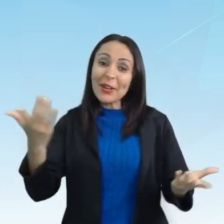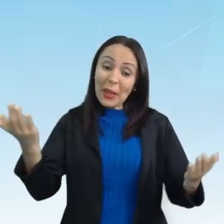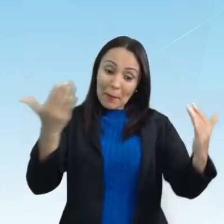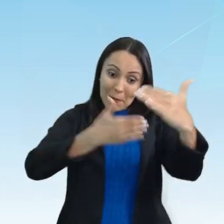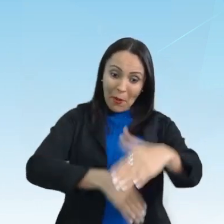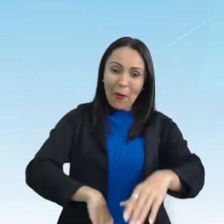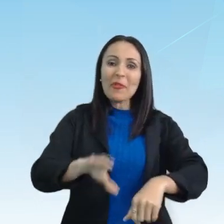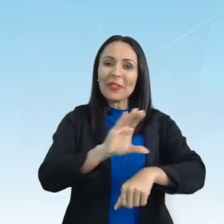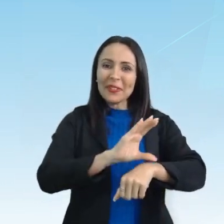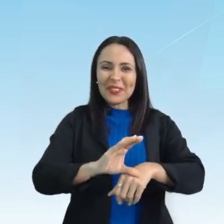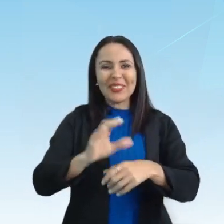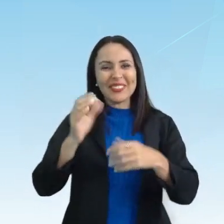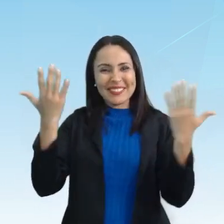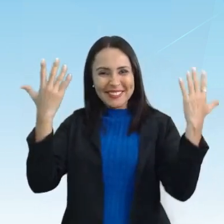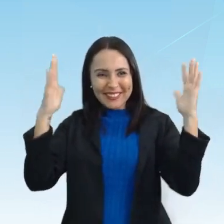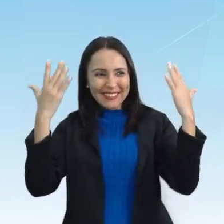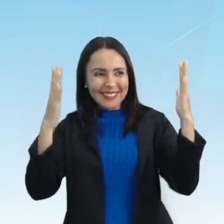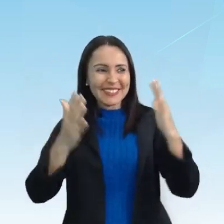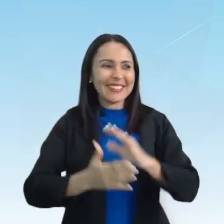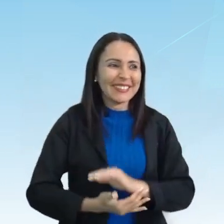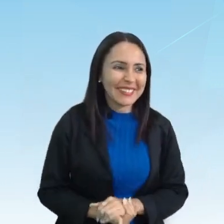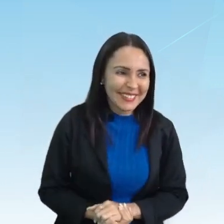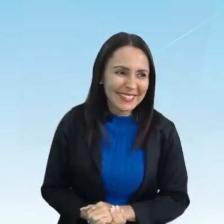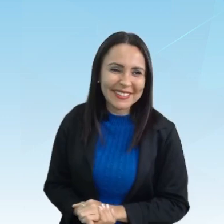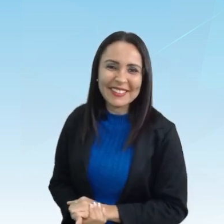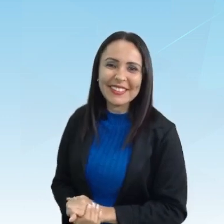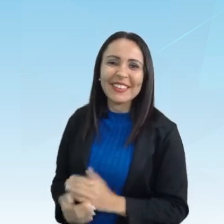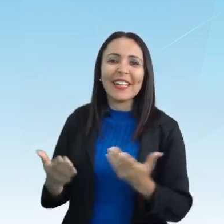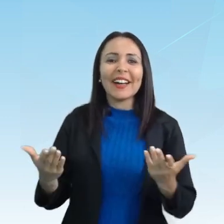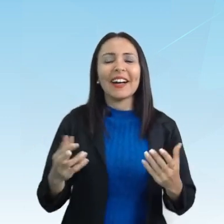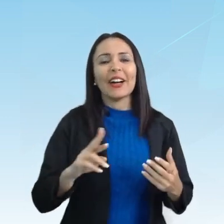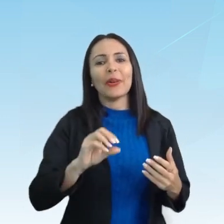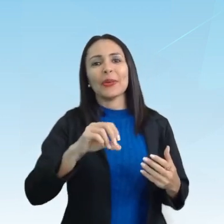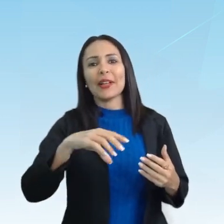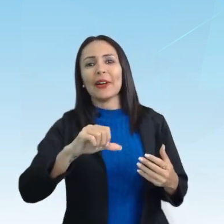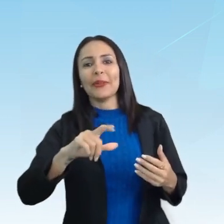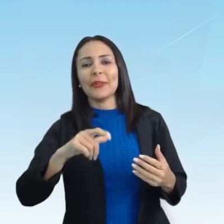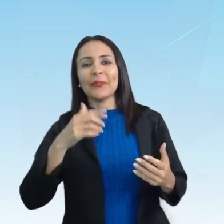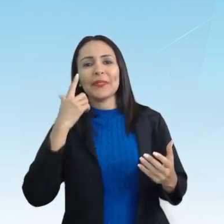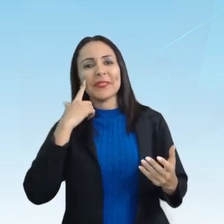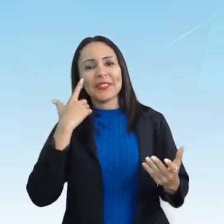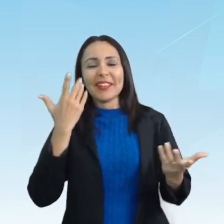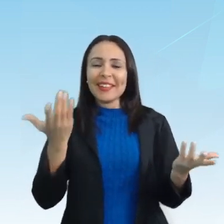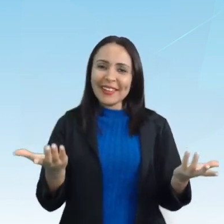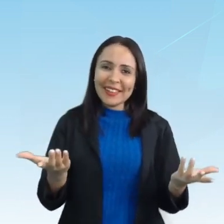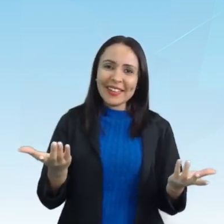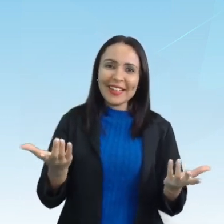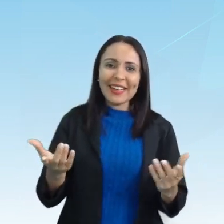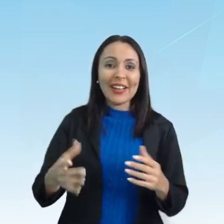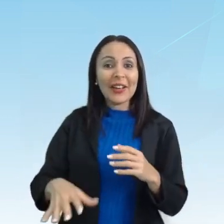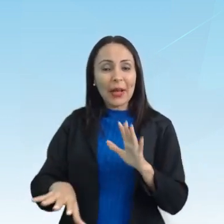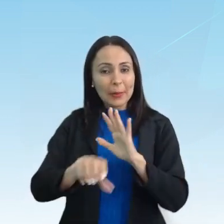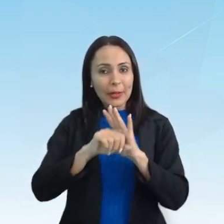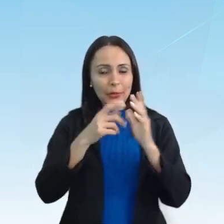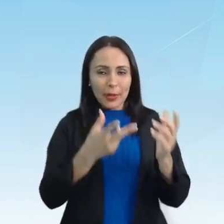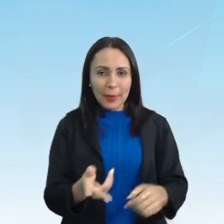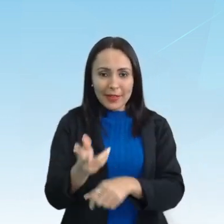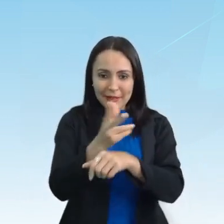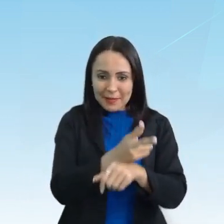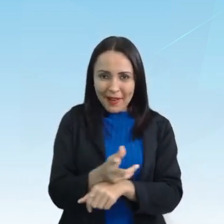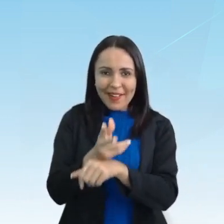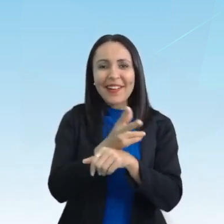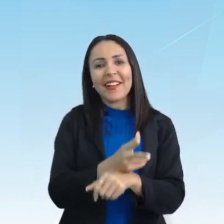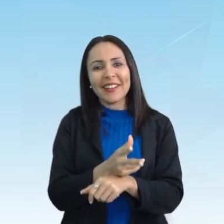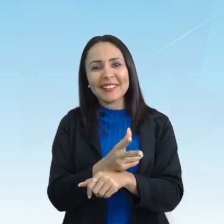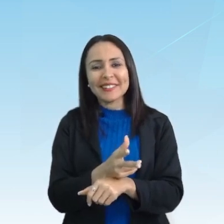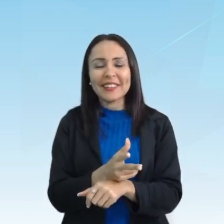um concurso aí. Parabéns, Roberta. Também a Ronaldo aqui da transmissão aqui. Ronaldo é o captador aqui, certo? Da nossa